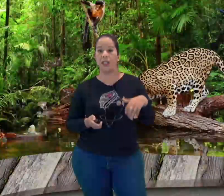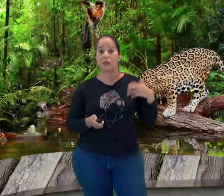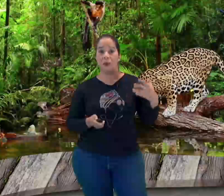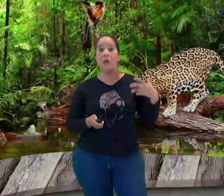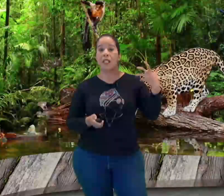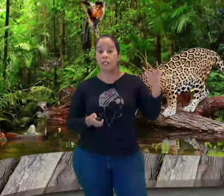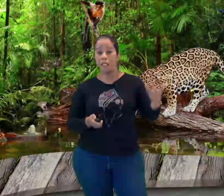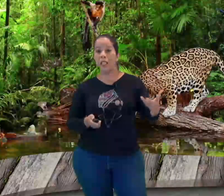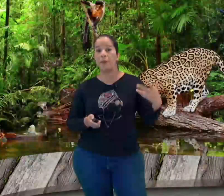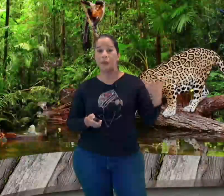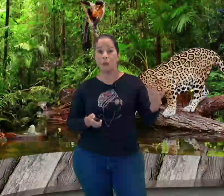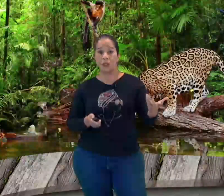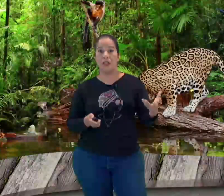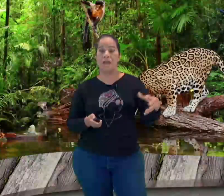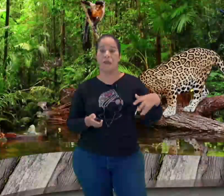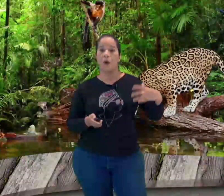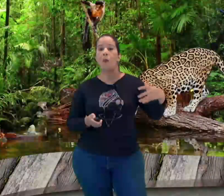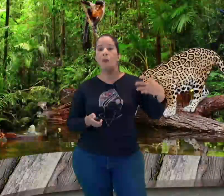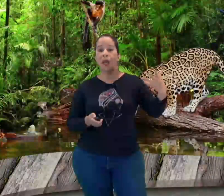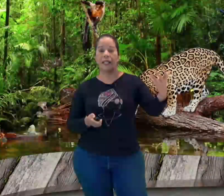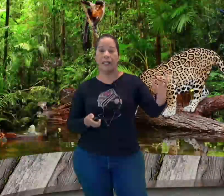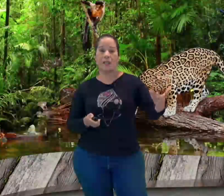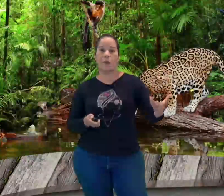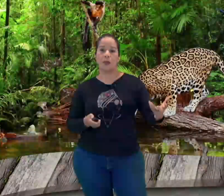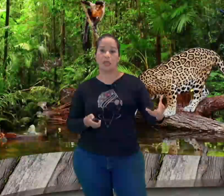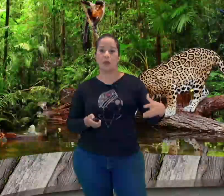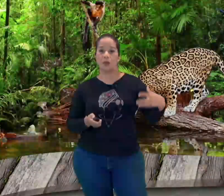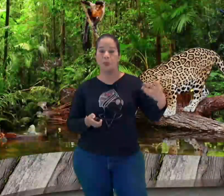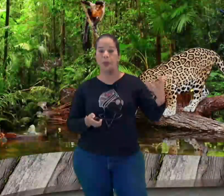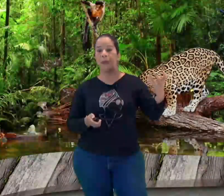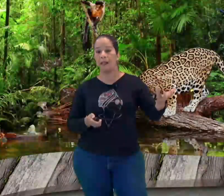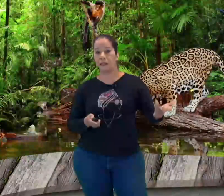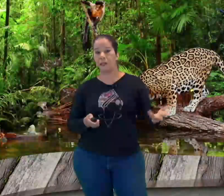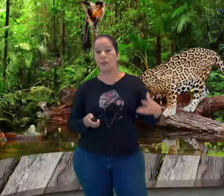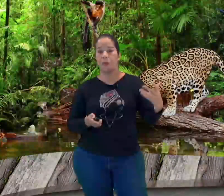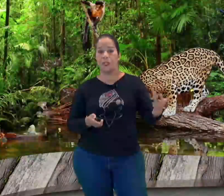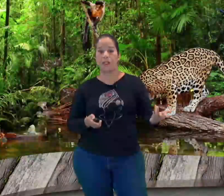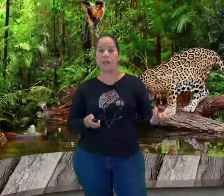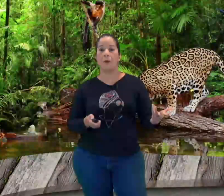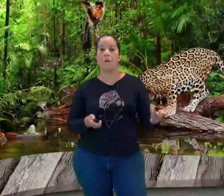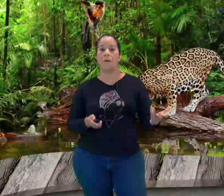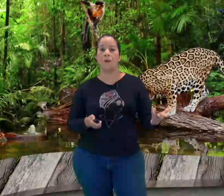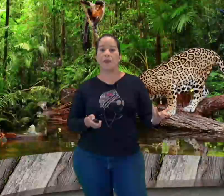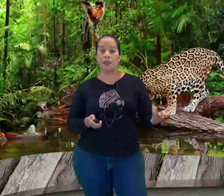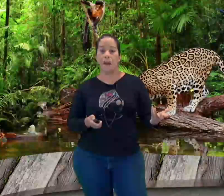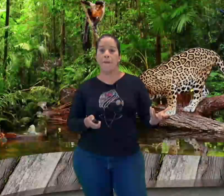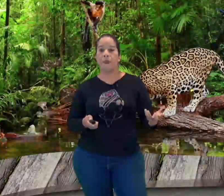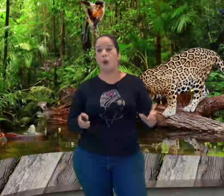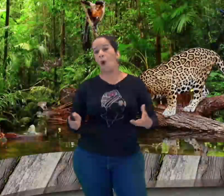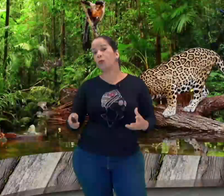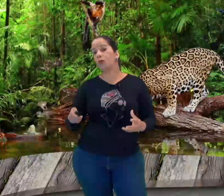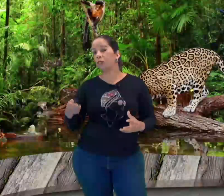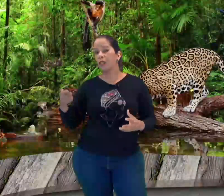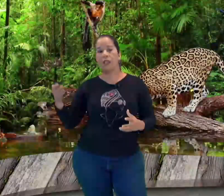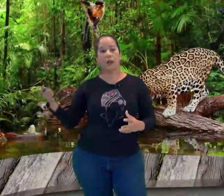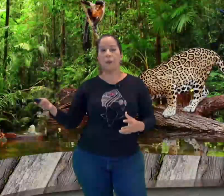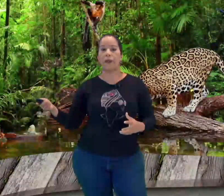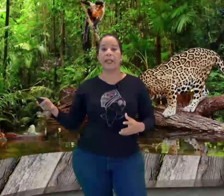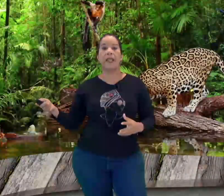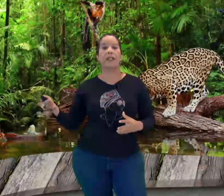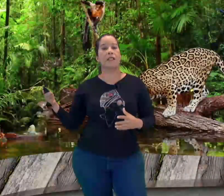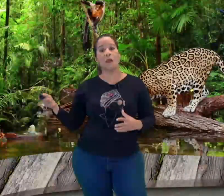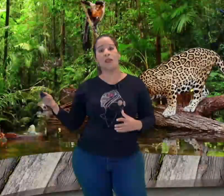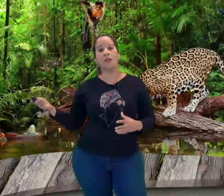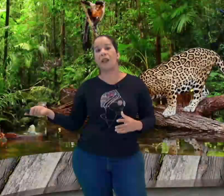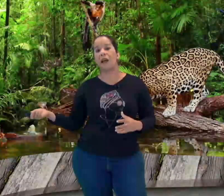vivos, porque eles vão se reproduzir, né? Vão entrar no processo de replicação, multiplicação, tá? Outros que não,